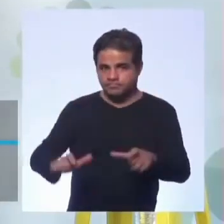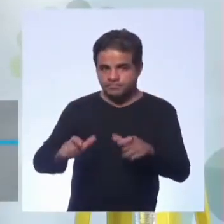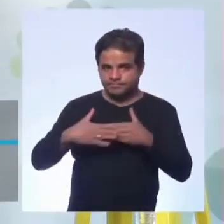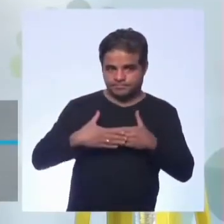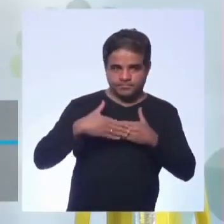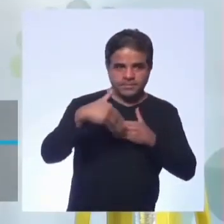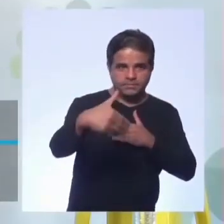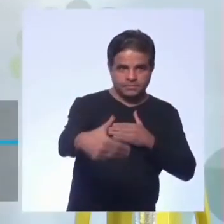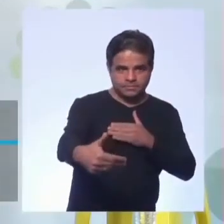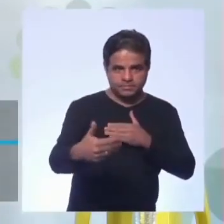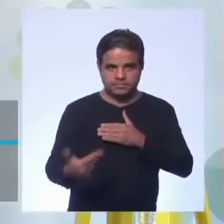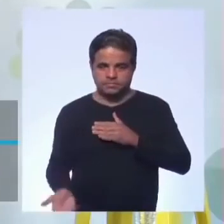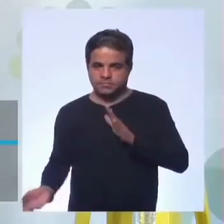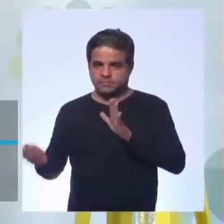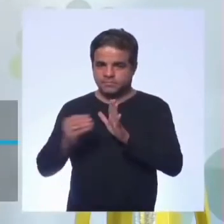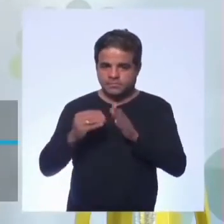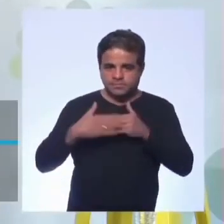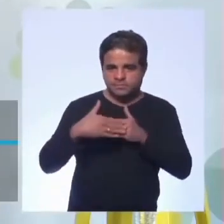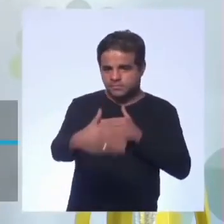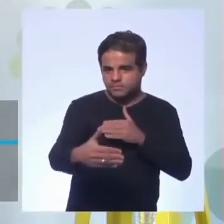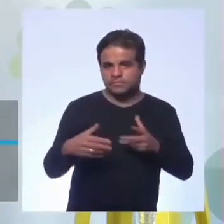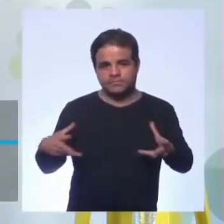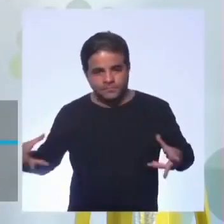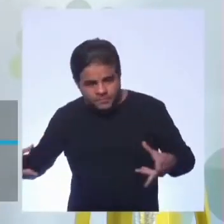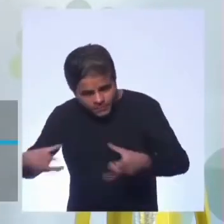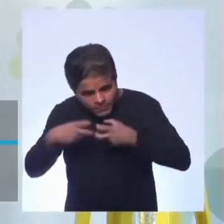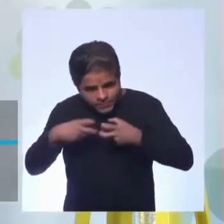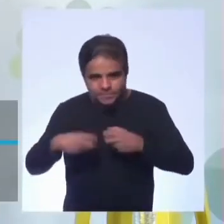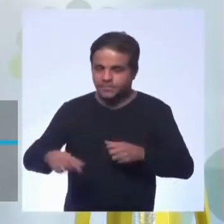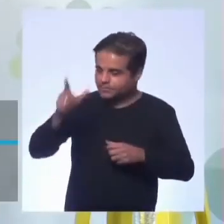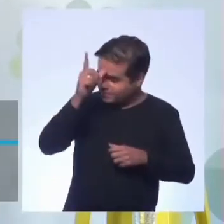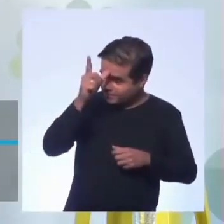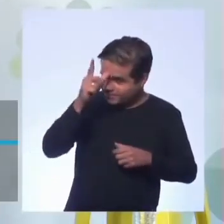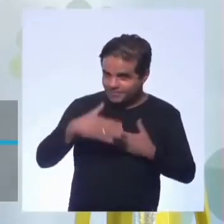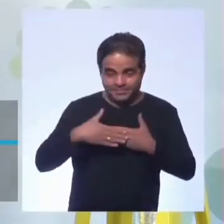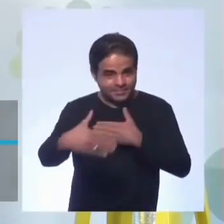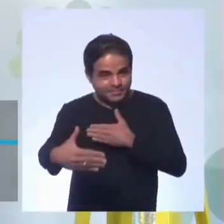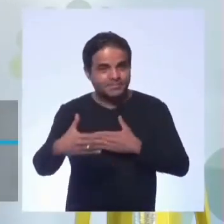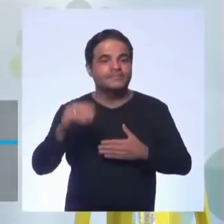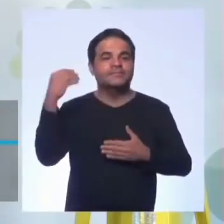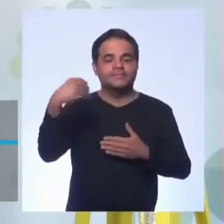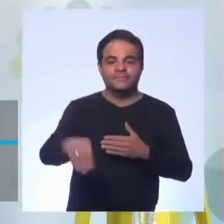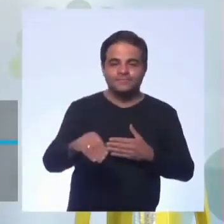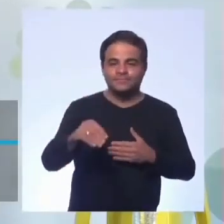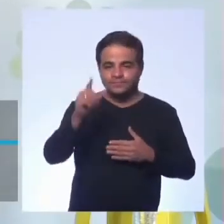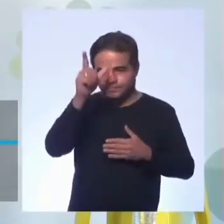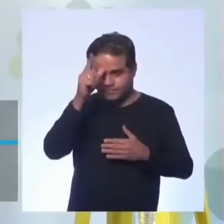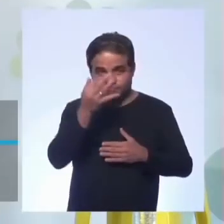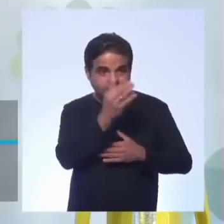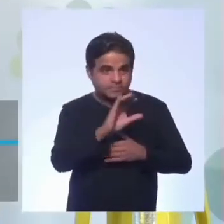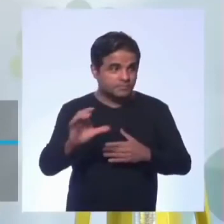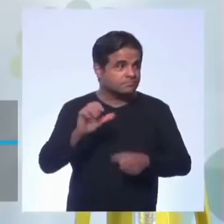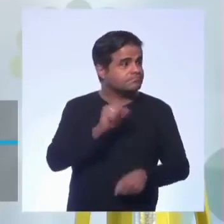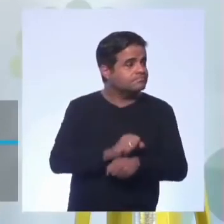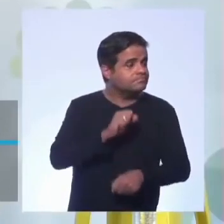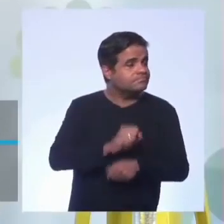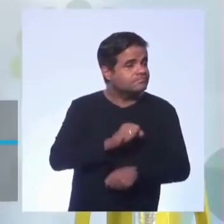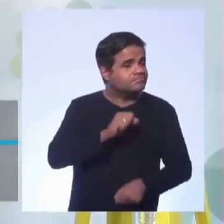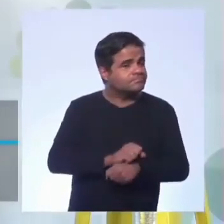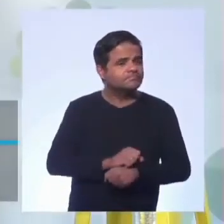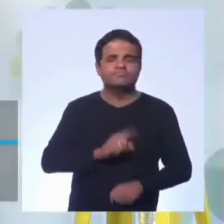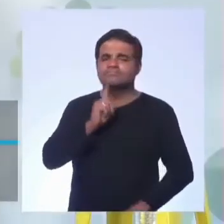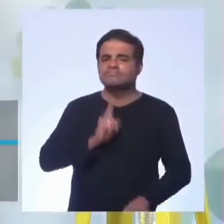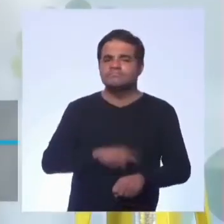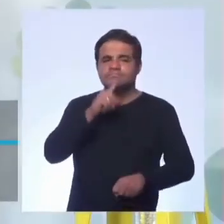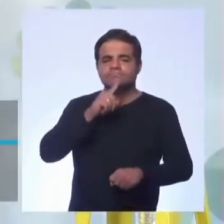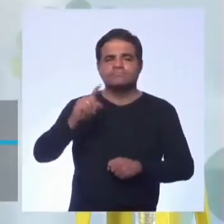estava na mão dos franceses é capturado pelos alemães. E aí A França só está esperando o